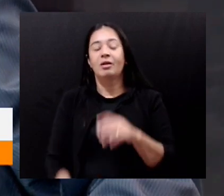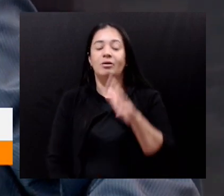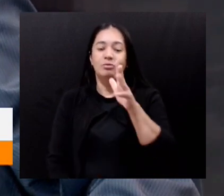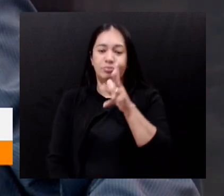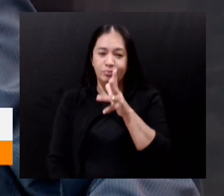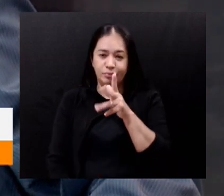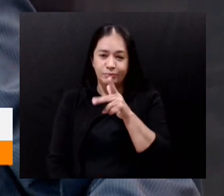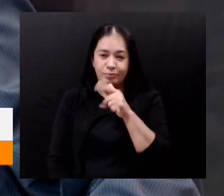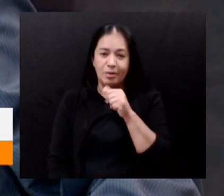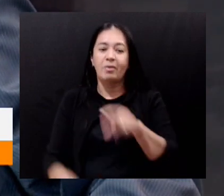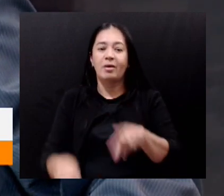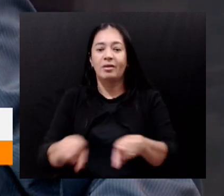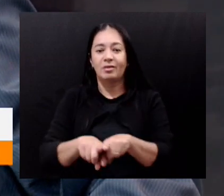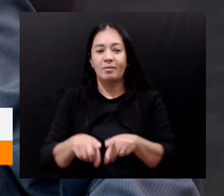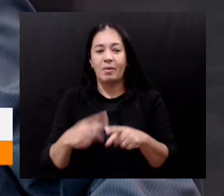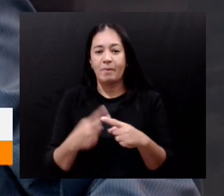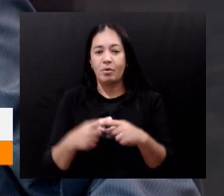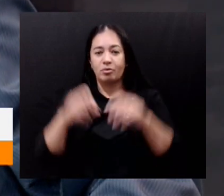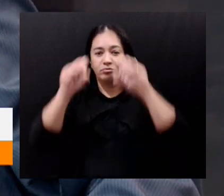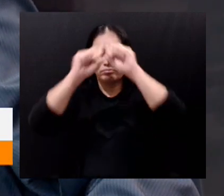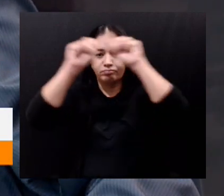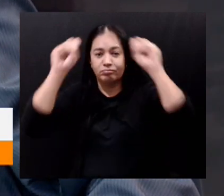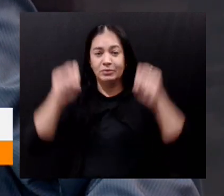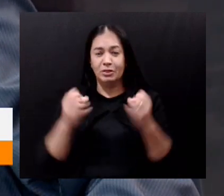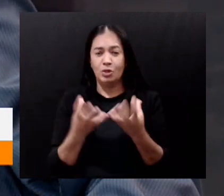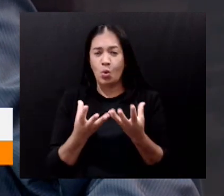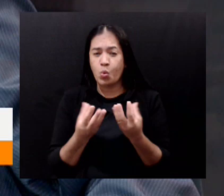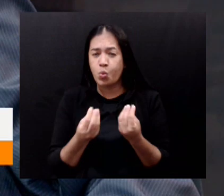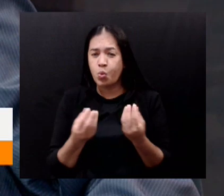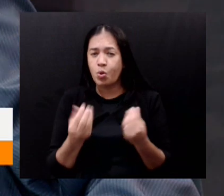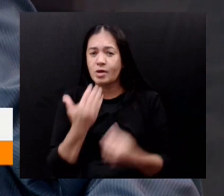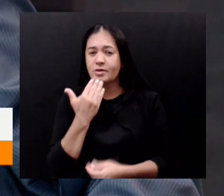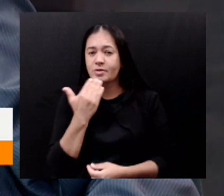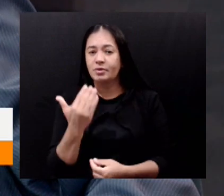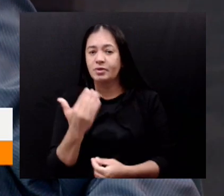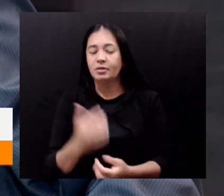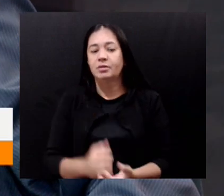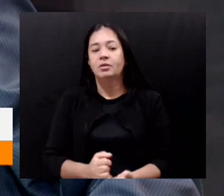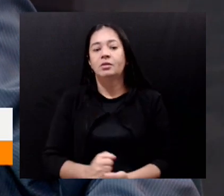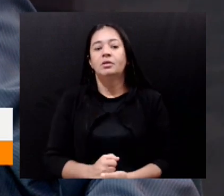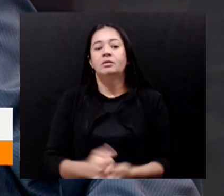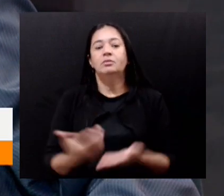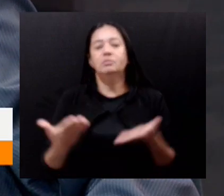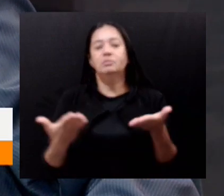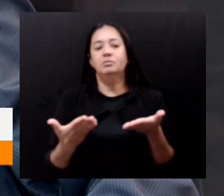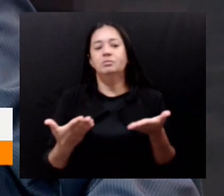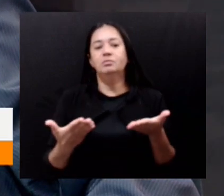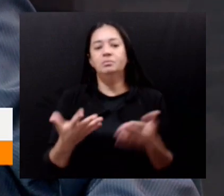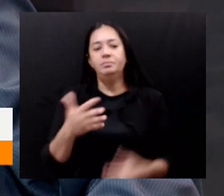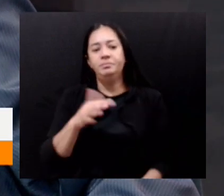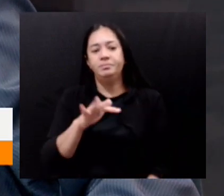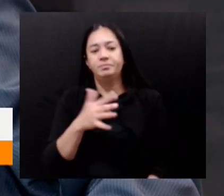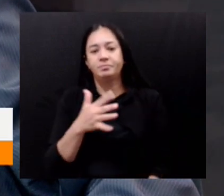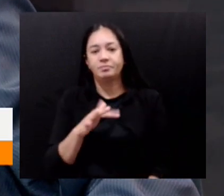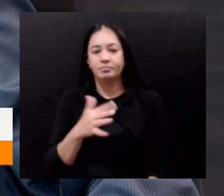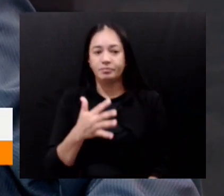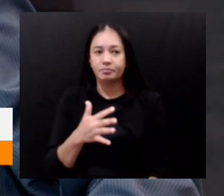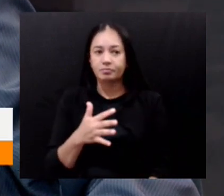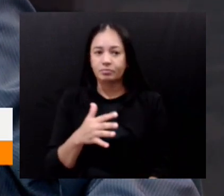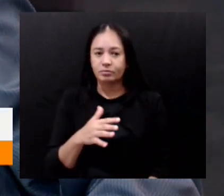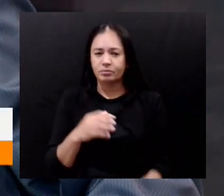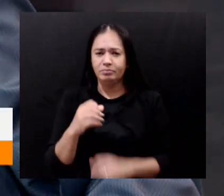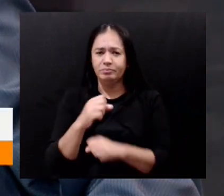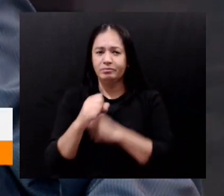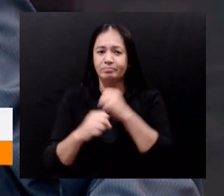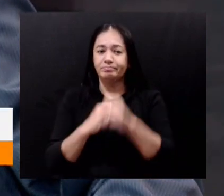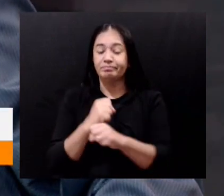estão abarrotados de pedidos de cidadania. Então, hoje nós estamos levando em média que eu falo uns 3 anos com boa